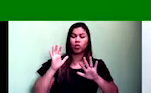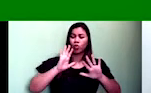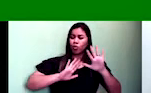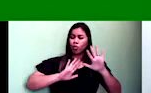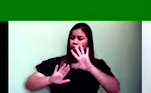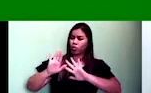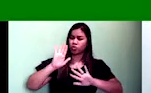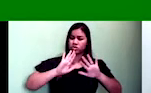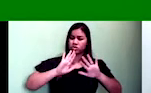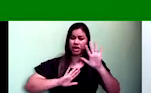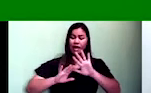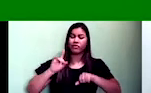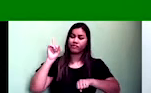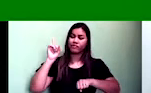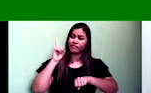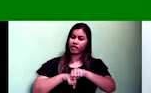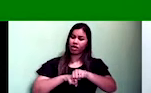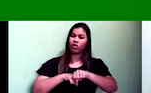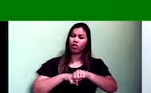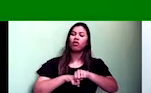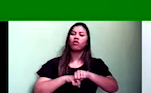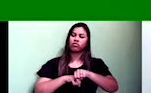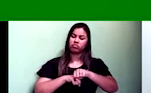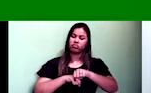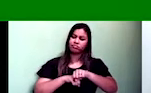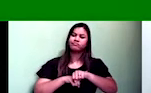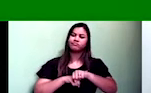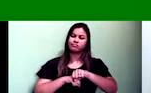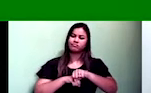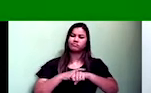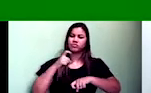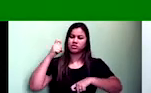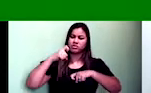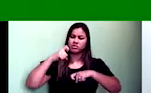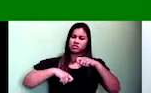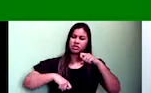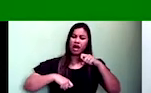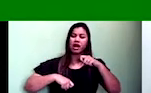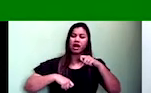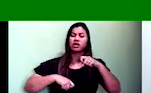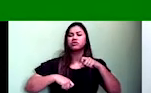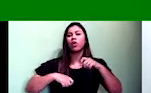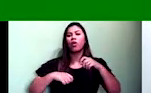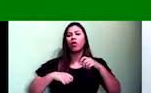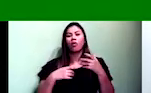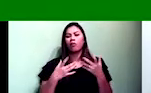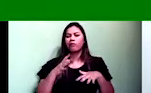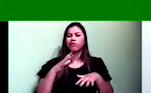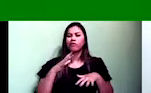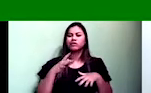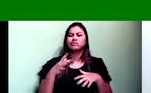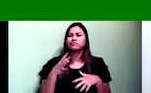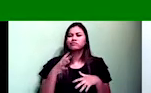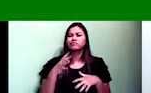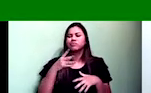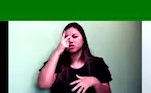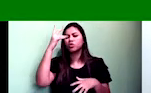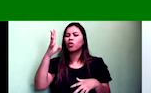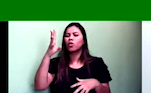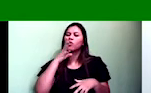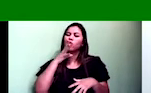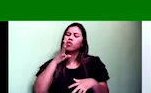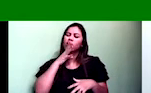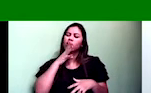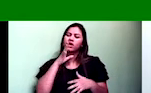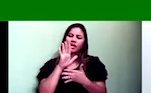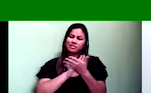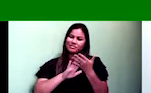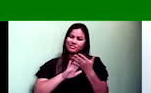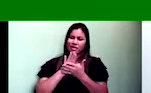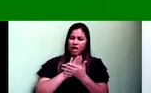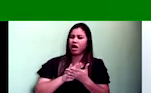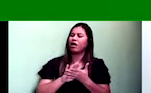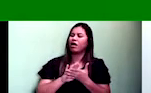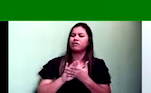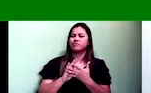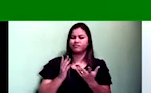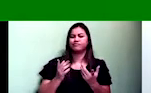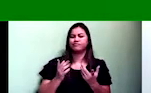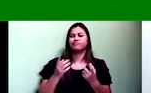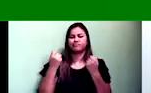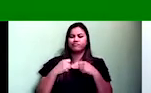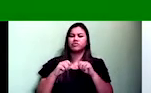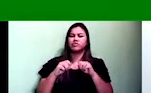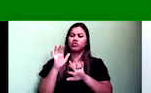nas relações esporádicas e eventuais dos parceiros